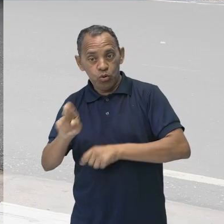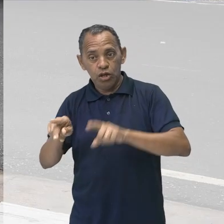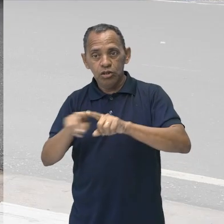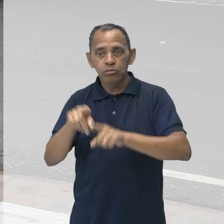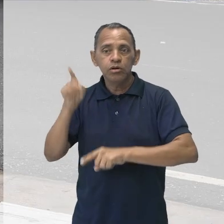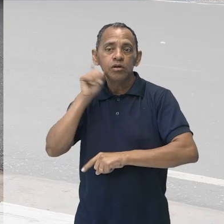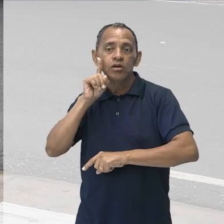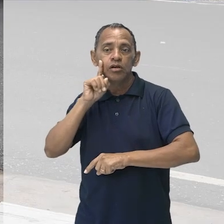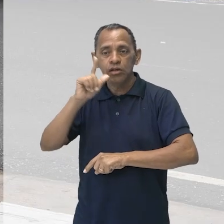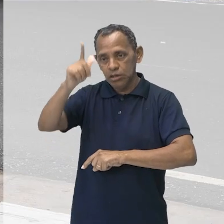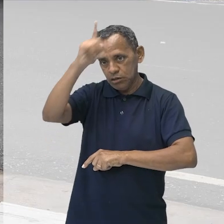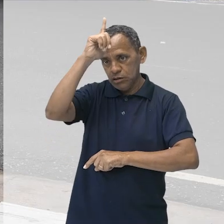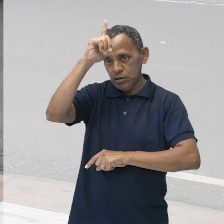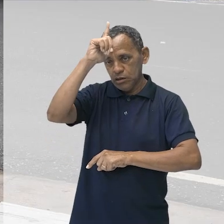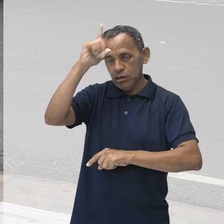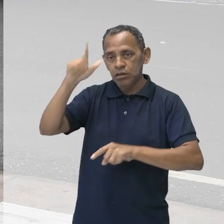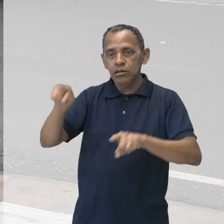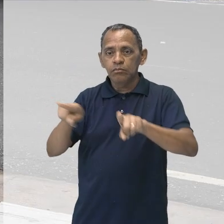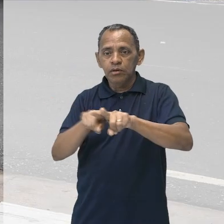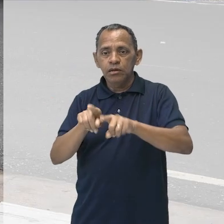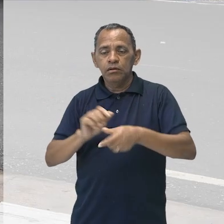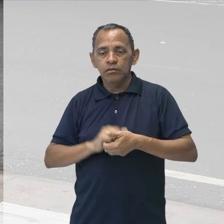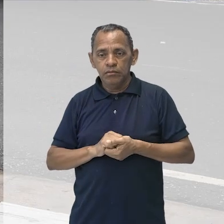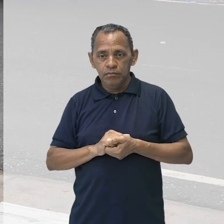Unidos e Alemanha. Viu só? Olha só.